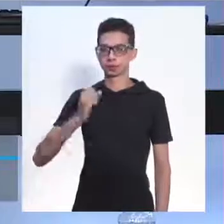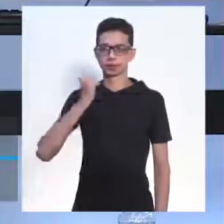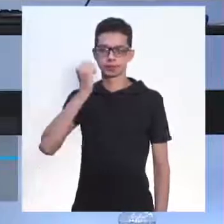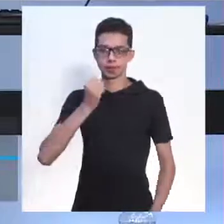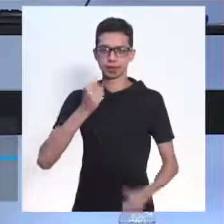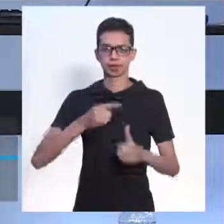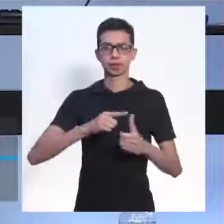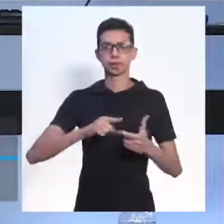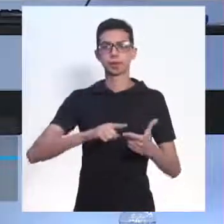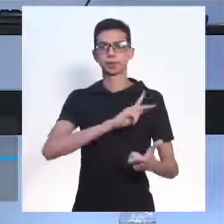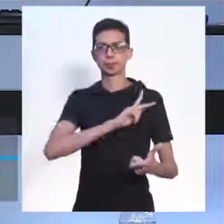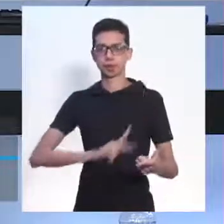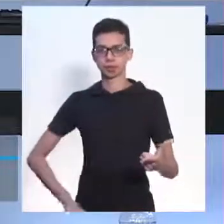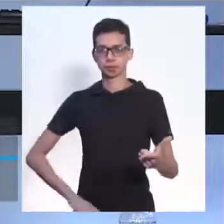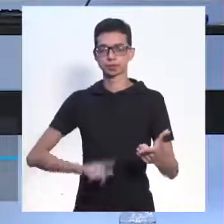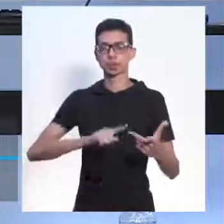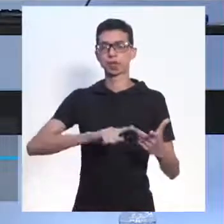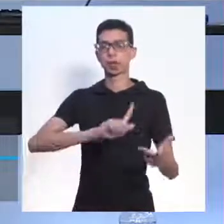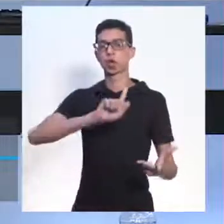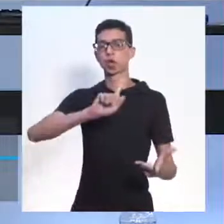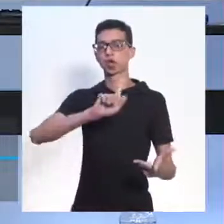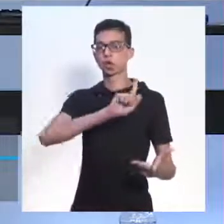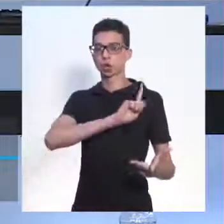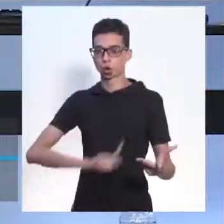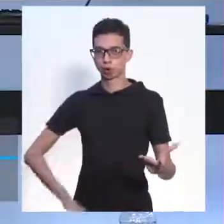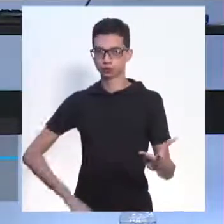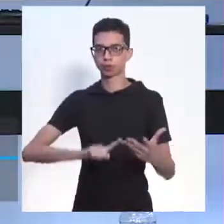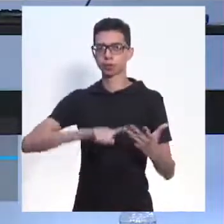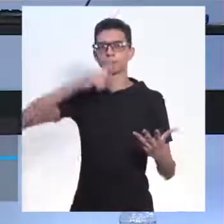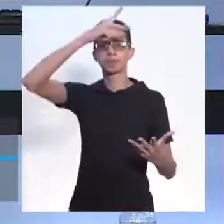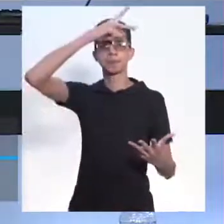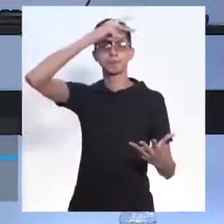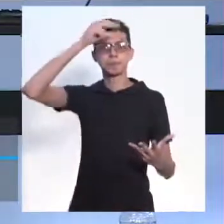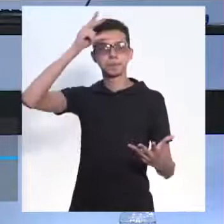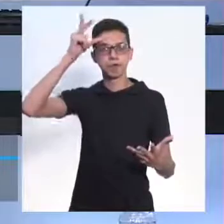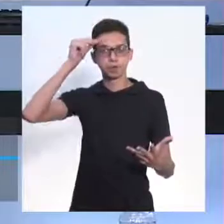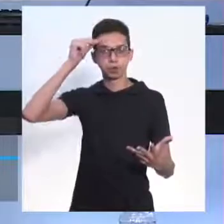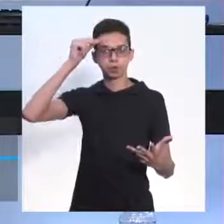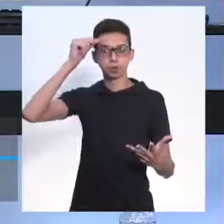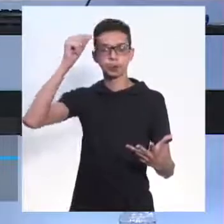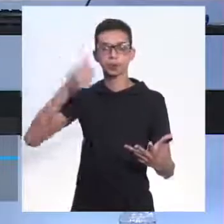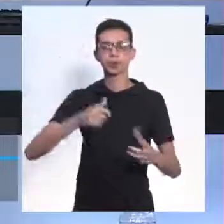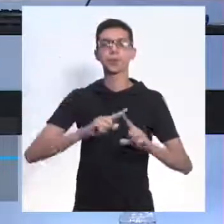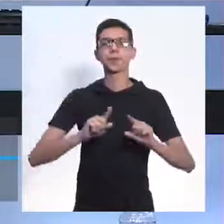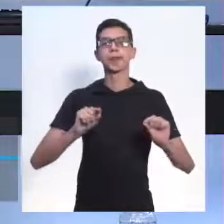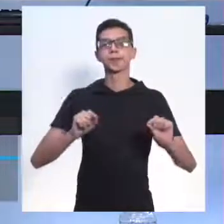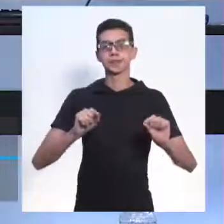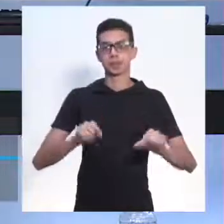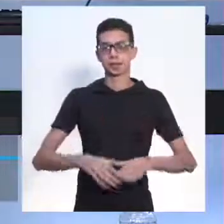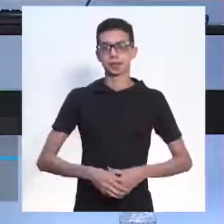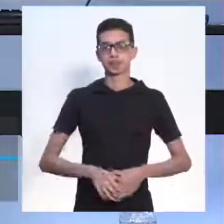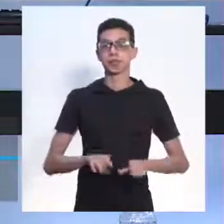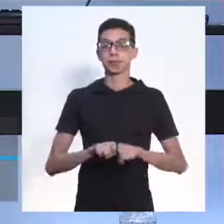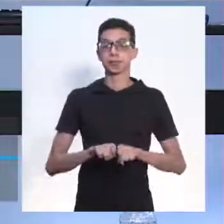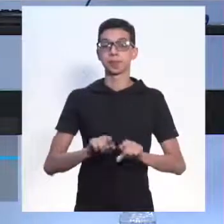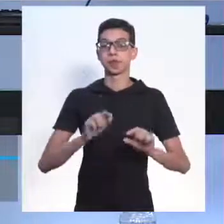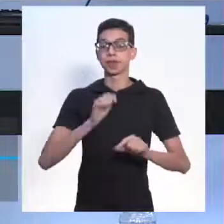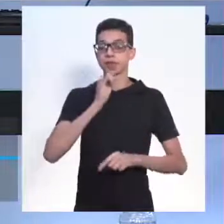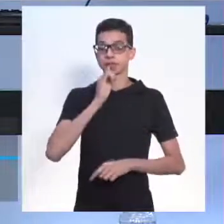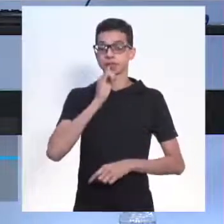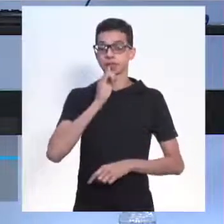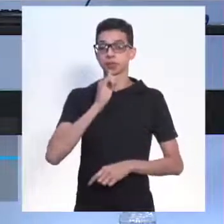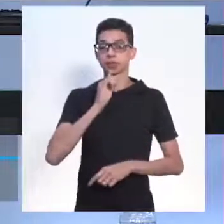Presidente governadores e prefeitos já o sistema é proporcional gente é para os deputados e